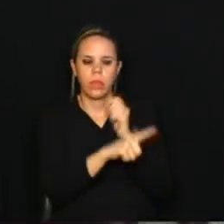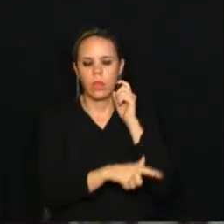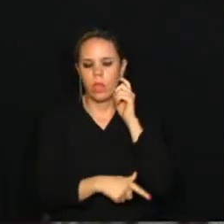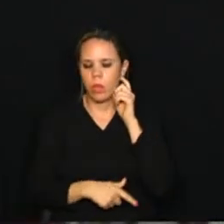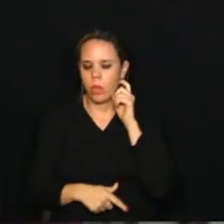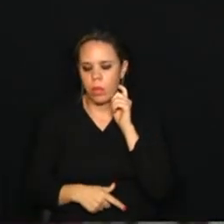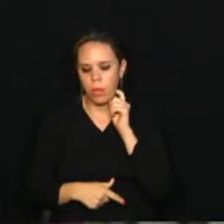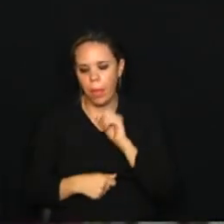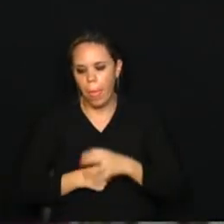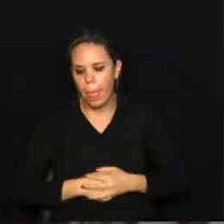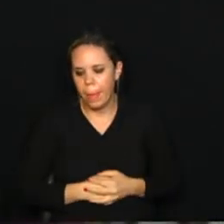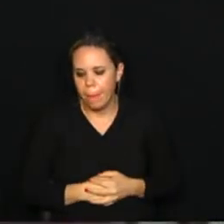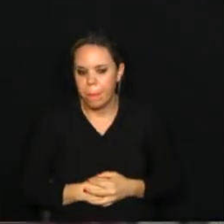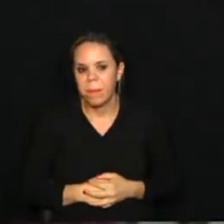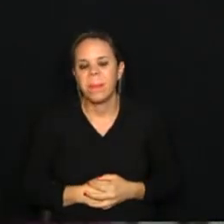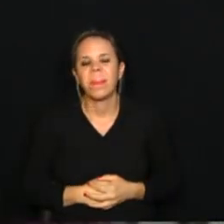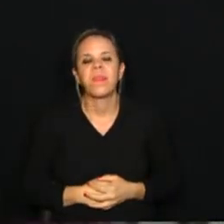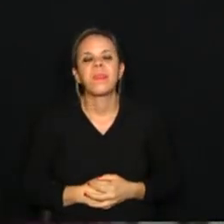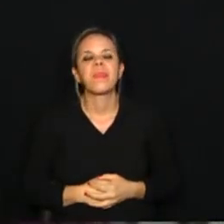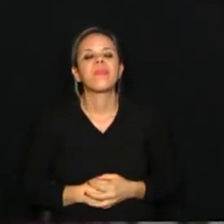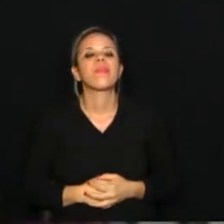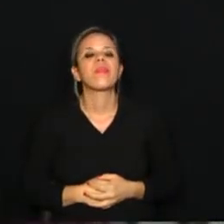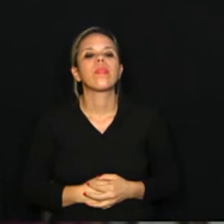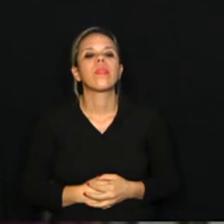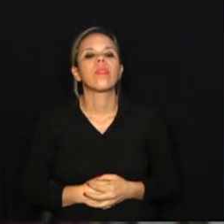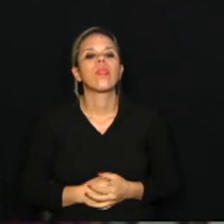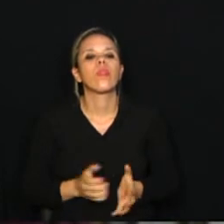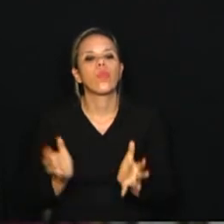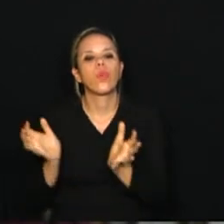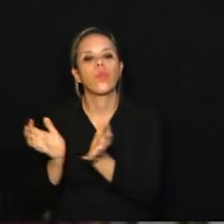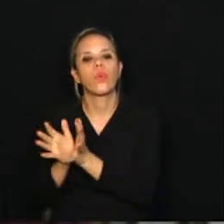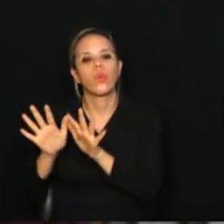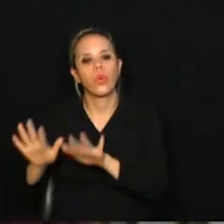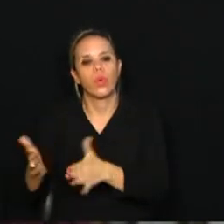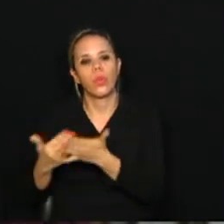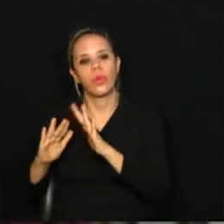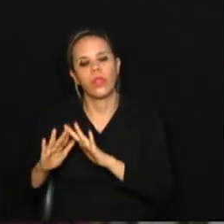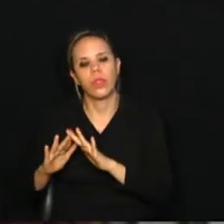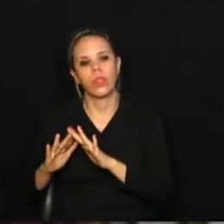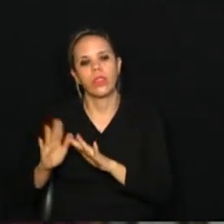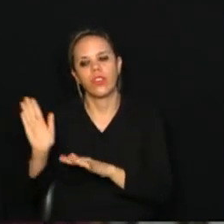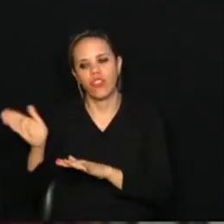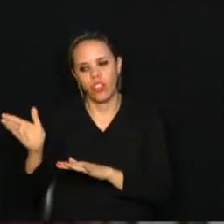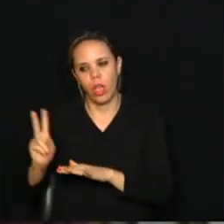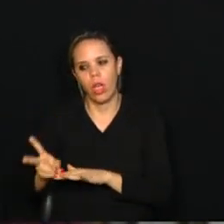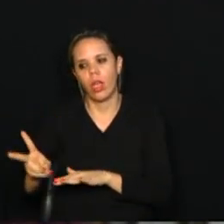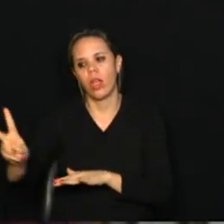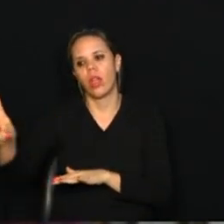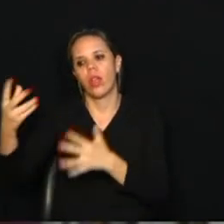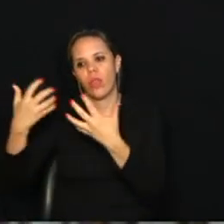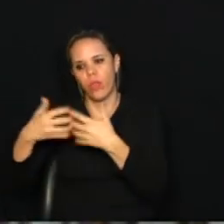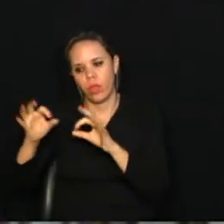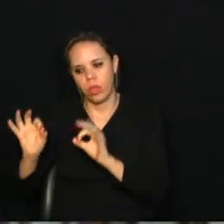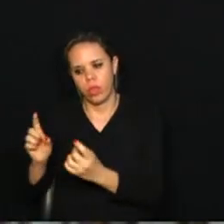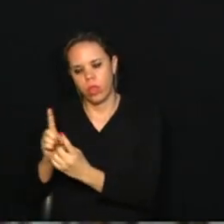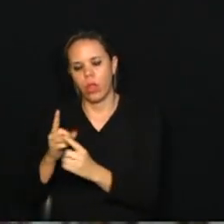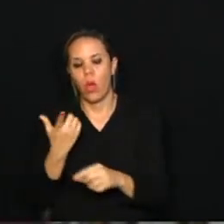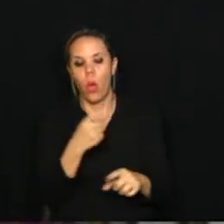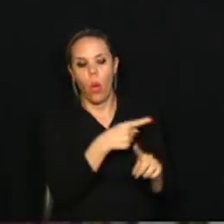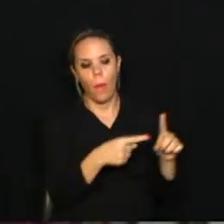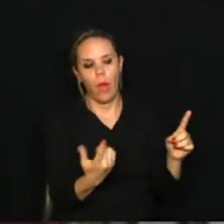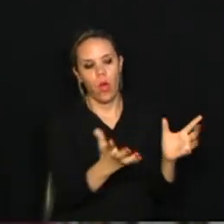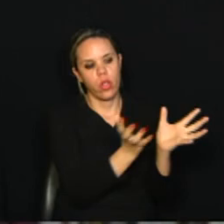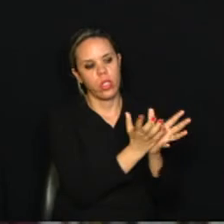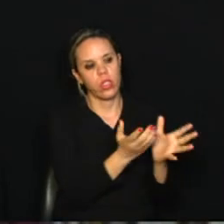né? E aí um pedaço fica com a que já está funcionando, a outra metade vai para uma